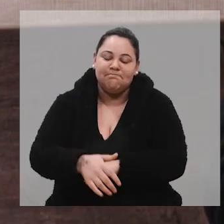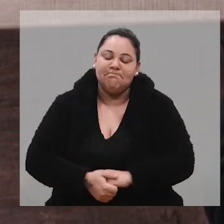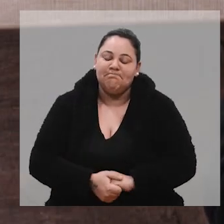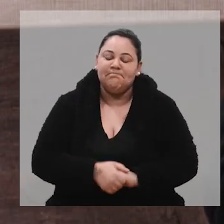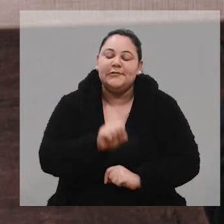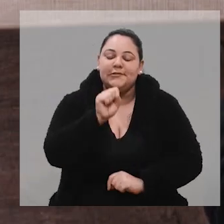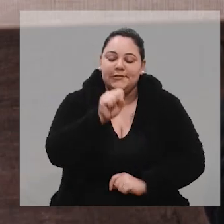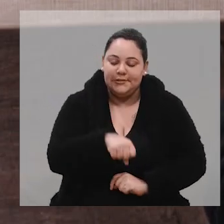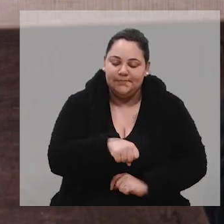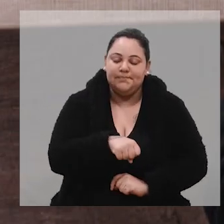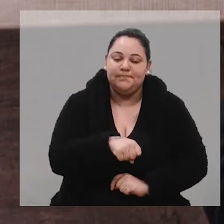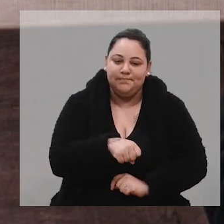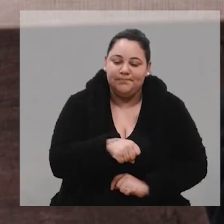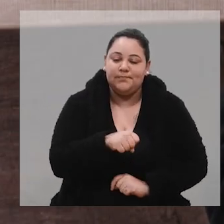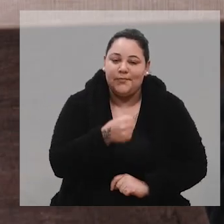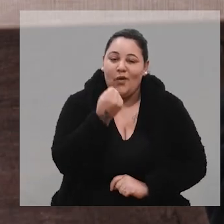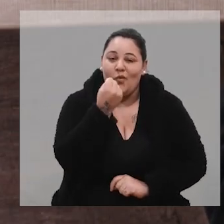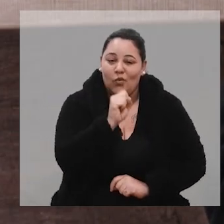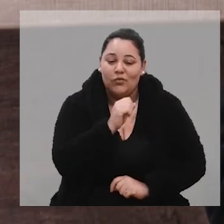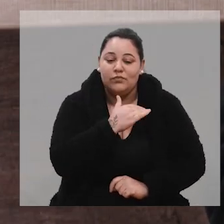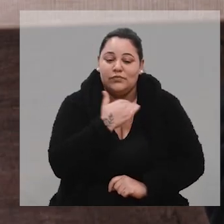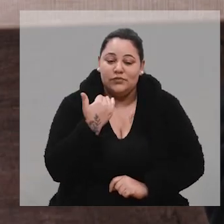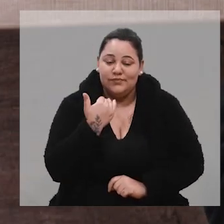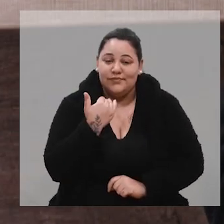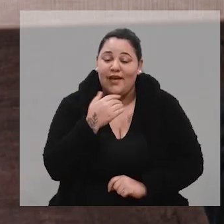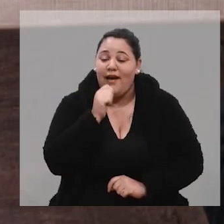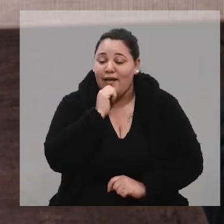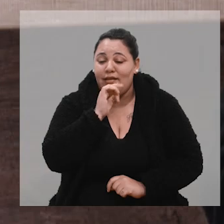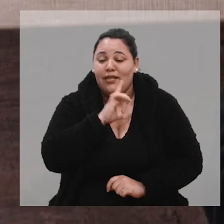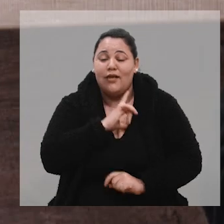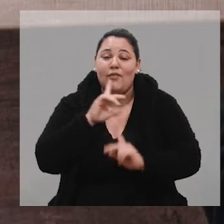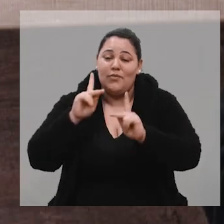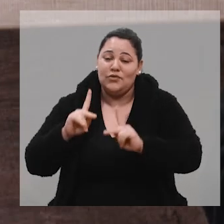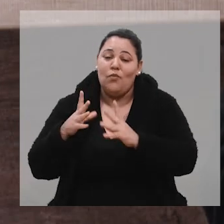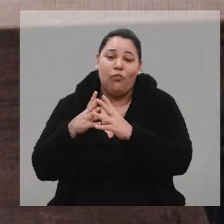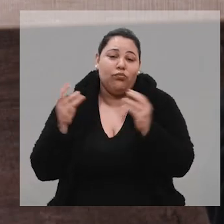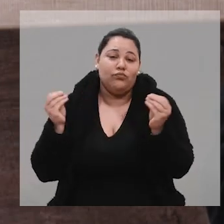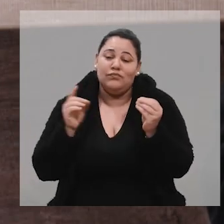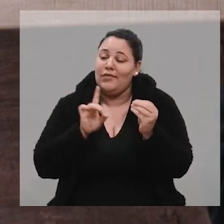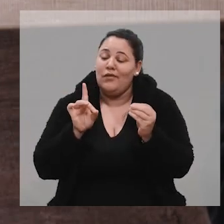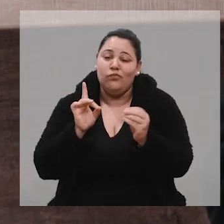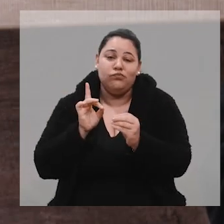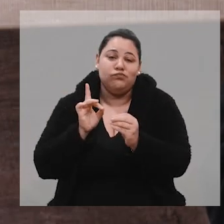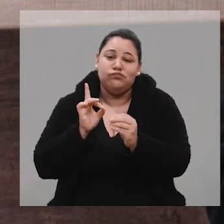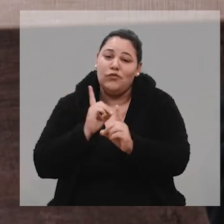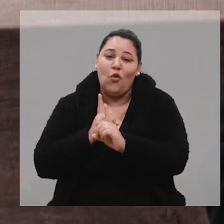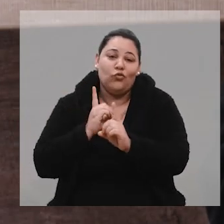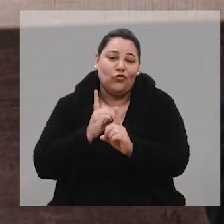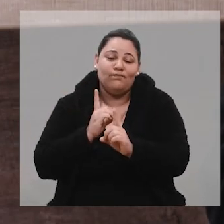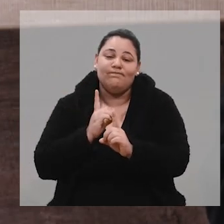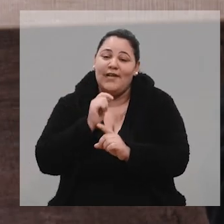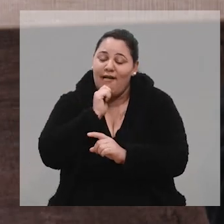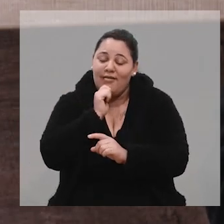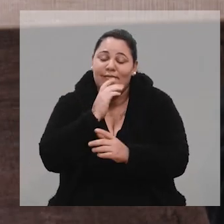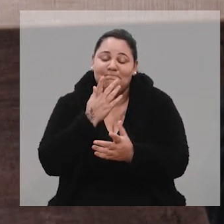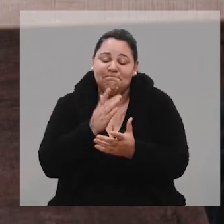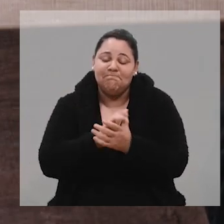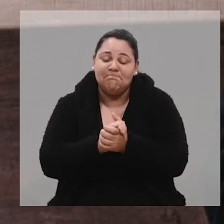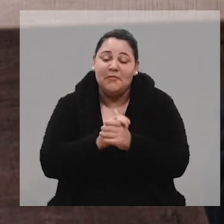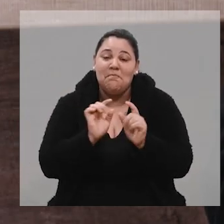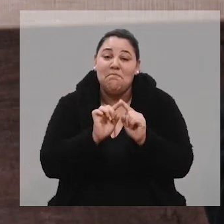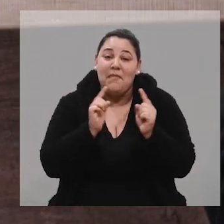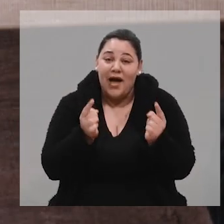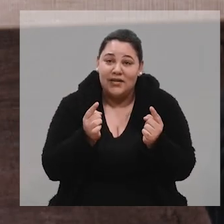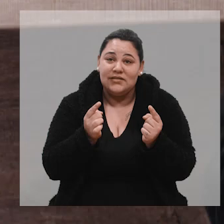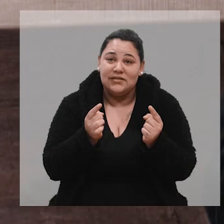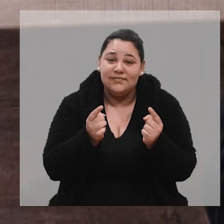perdemos 8 vidas, né, em Galópolis, uma pessoa ainda desaparecida, né? Mas na